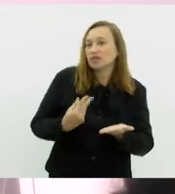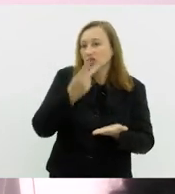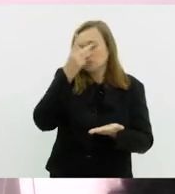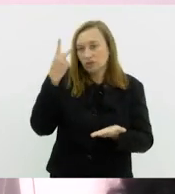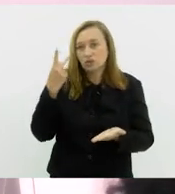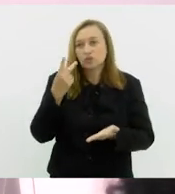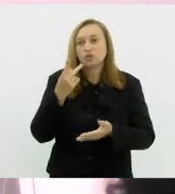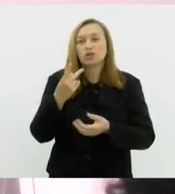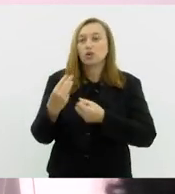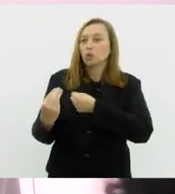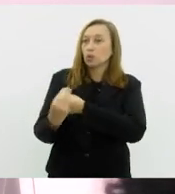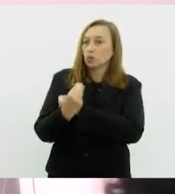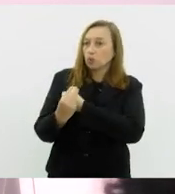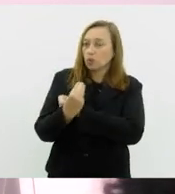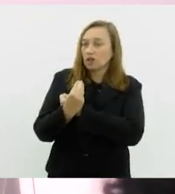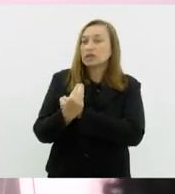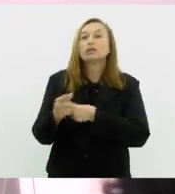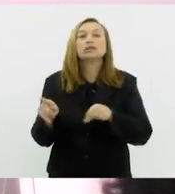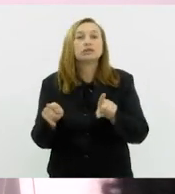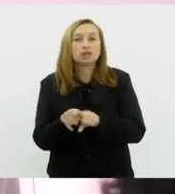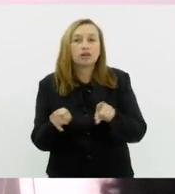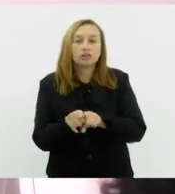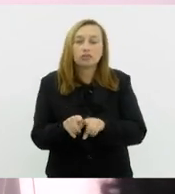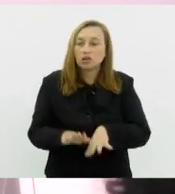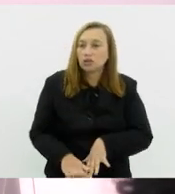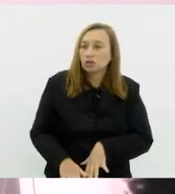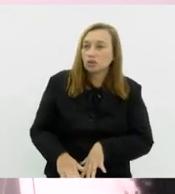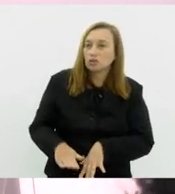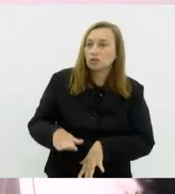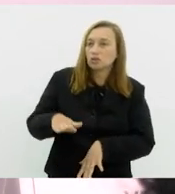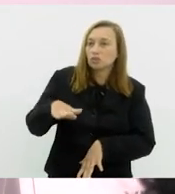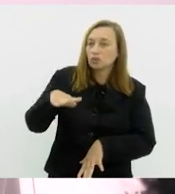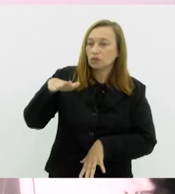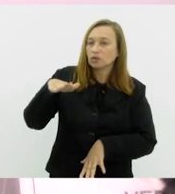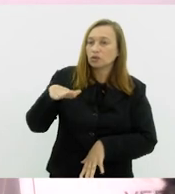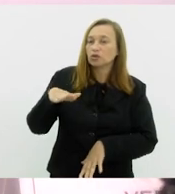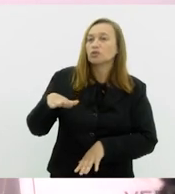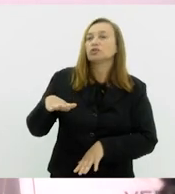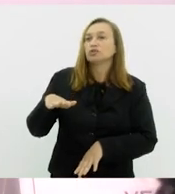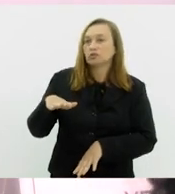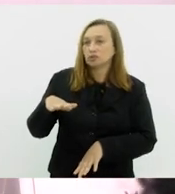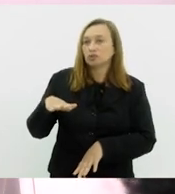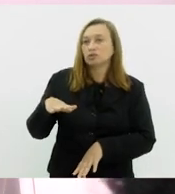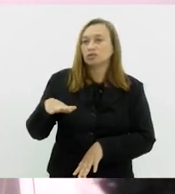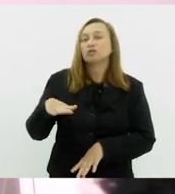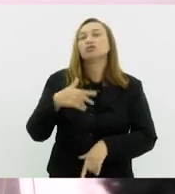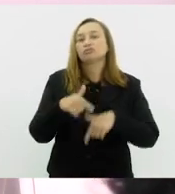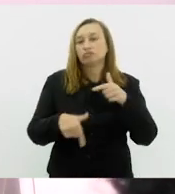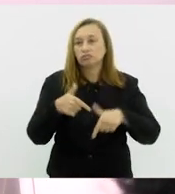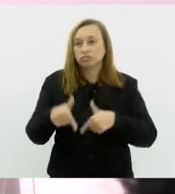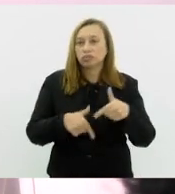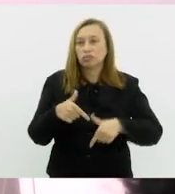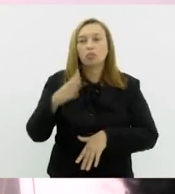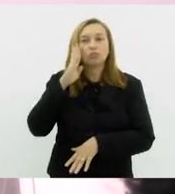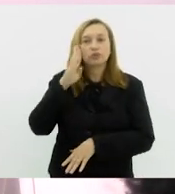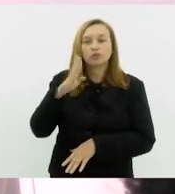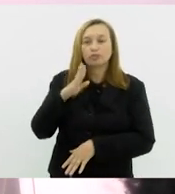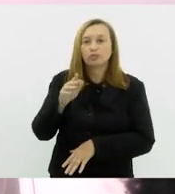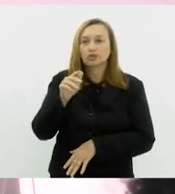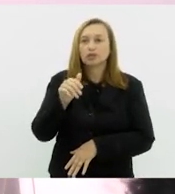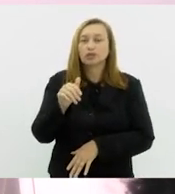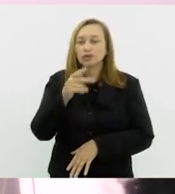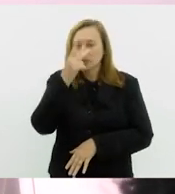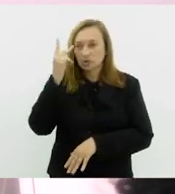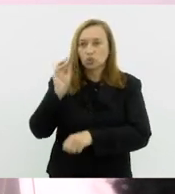são cuidadas e também durante esse ciclo de produção, nesse ciclo de produção de trabalho das principais cuidadoras.